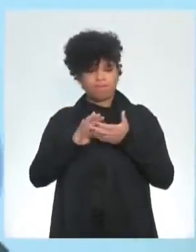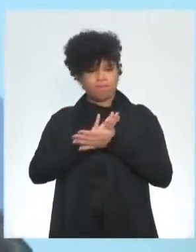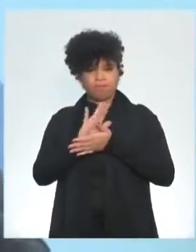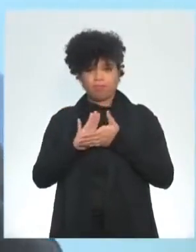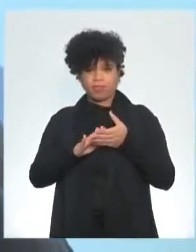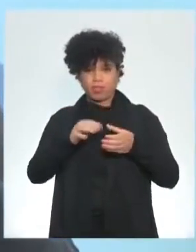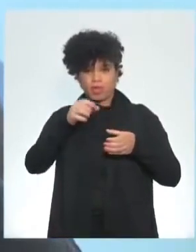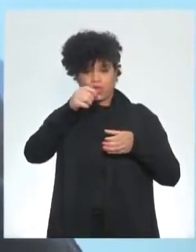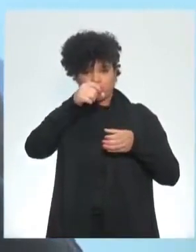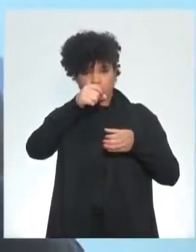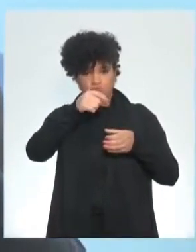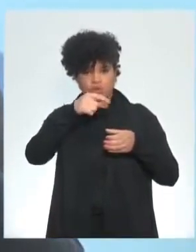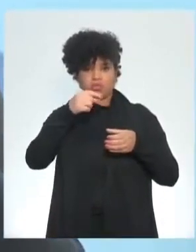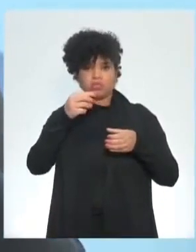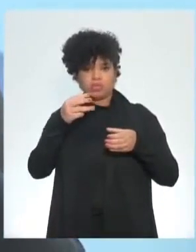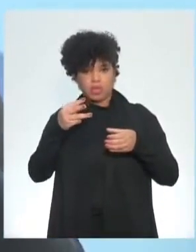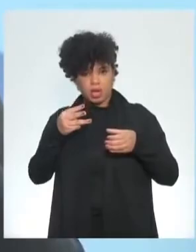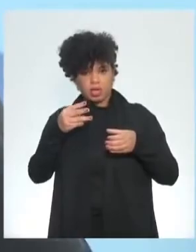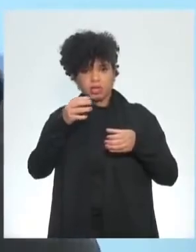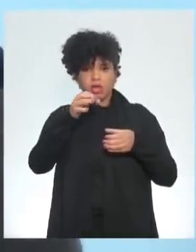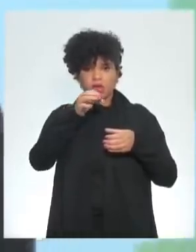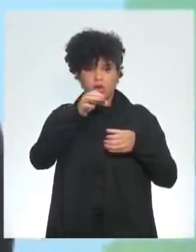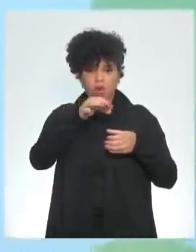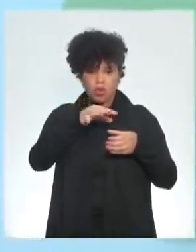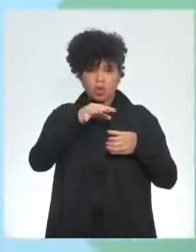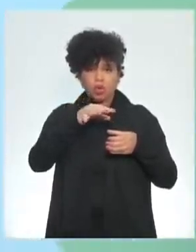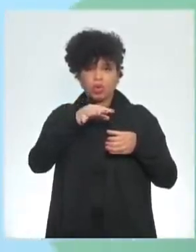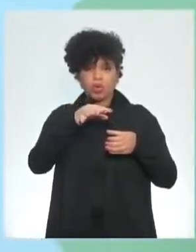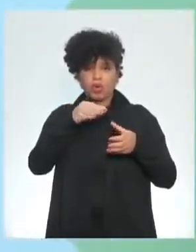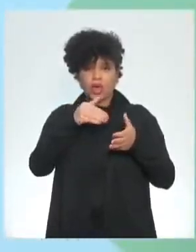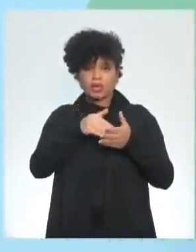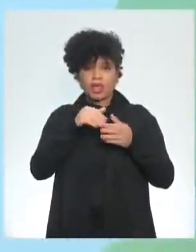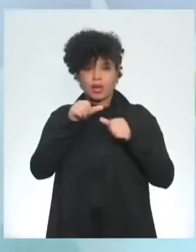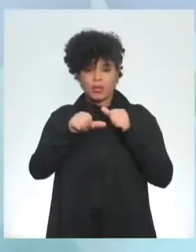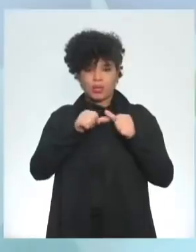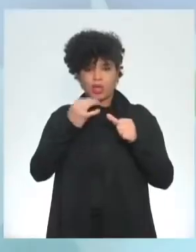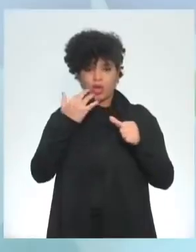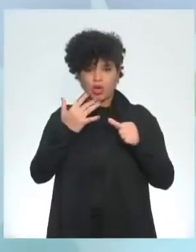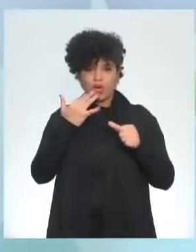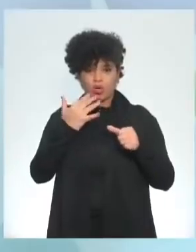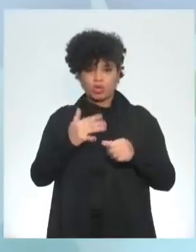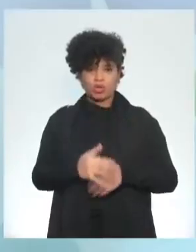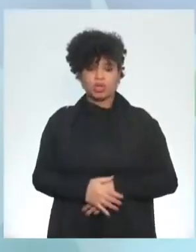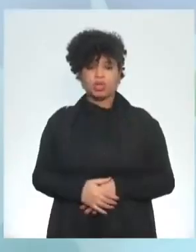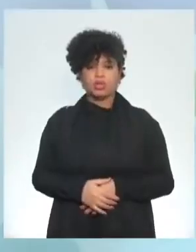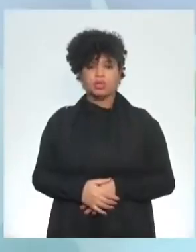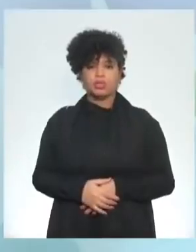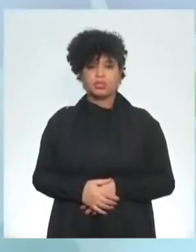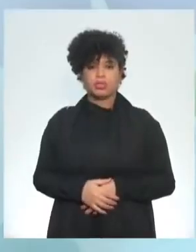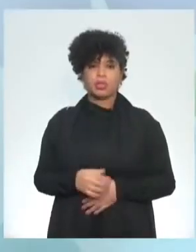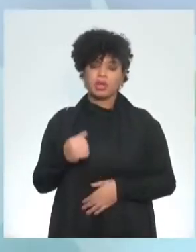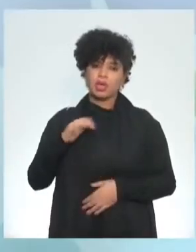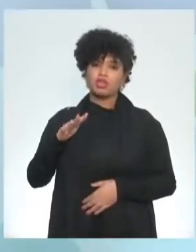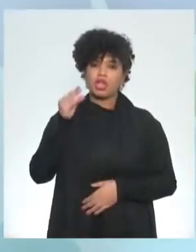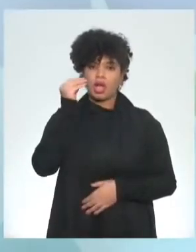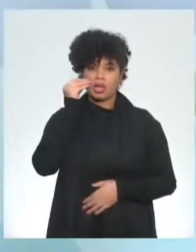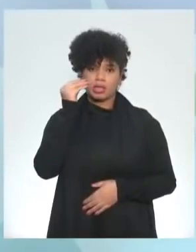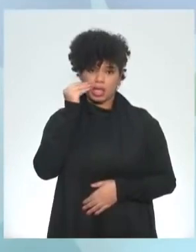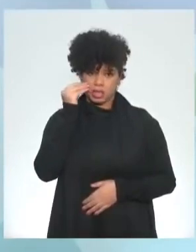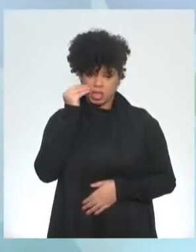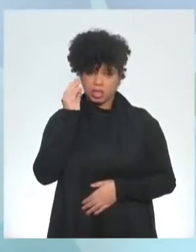coloração. E vou colocando gotinhas até essa concentração mudar de cor. Eu já estava